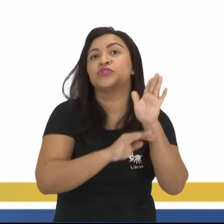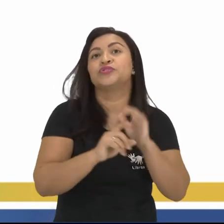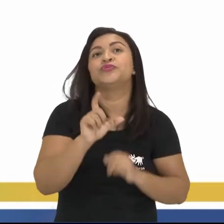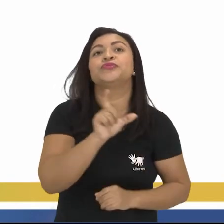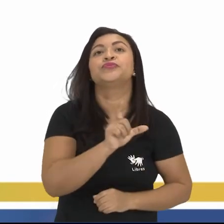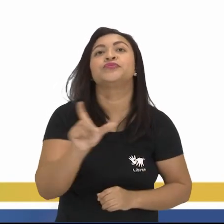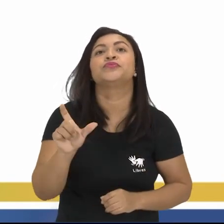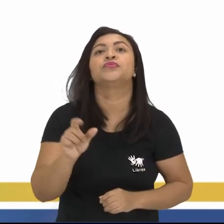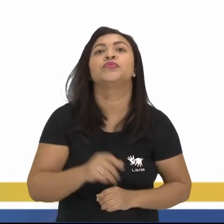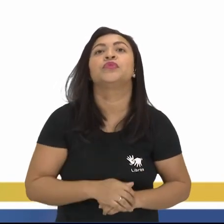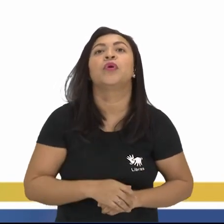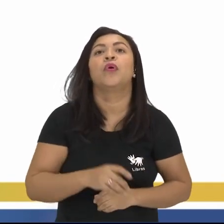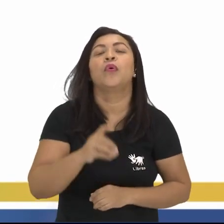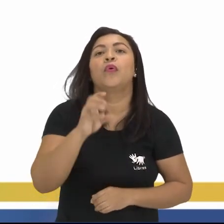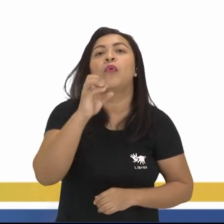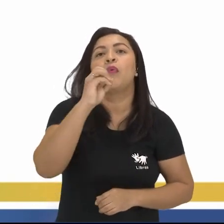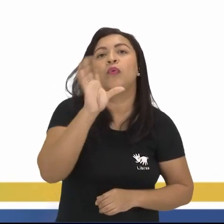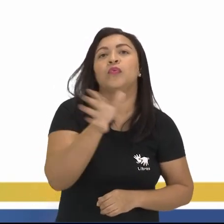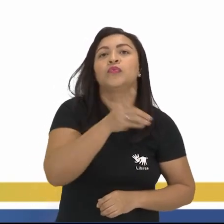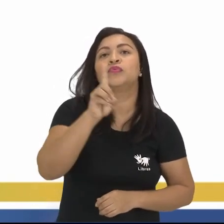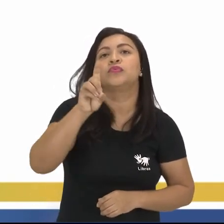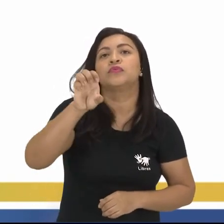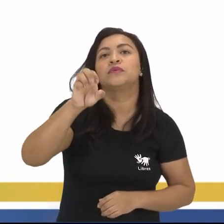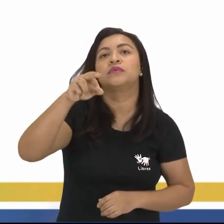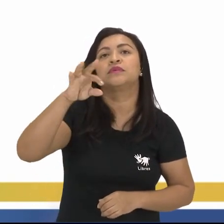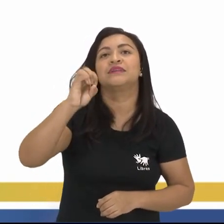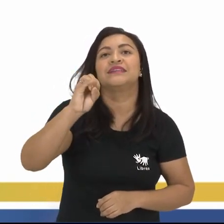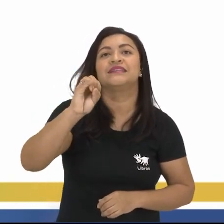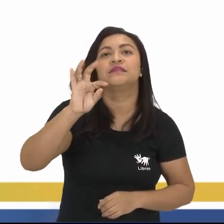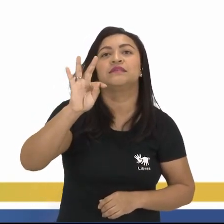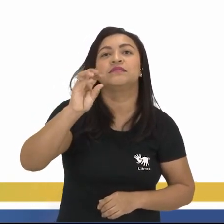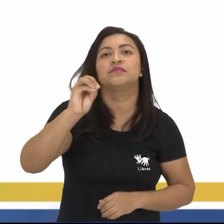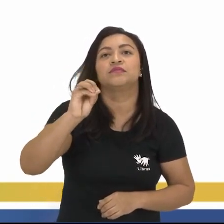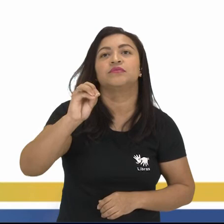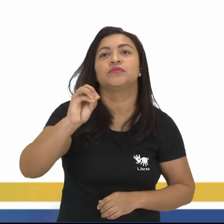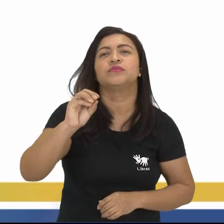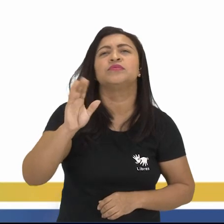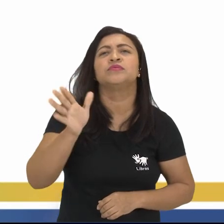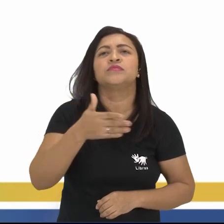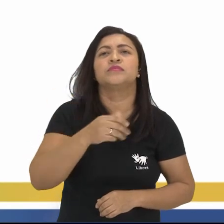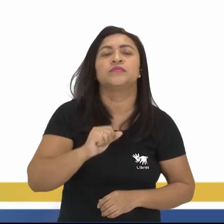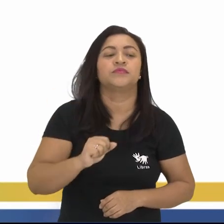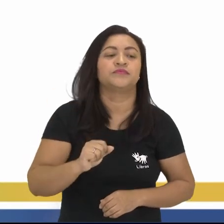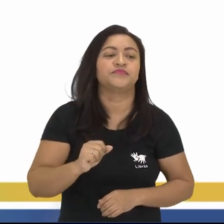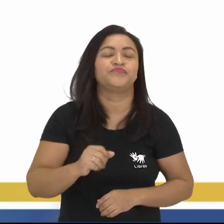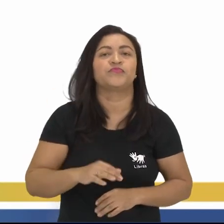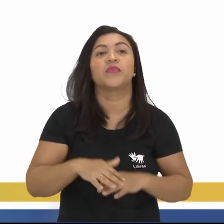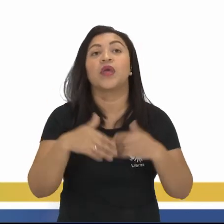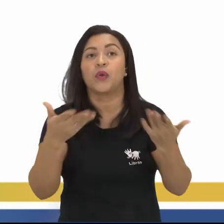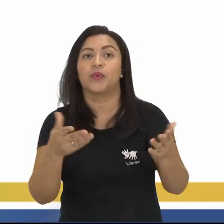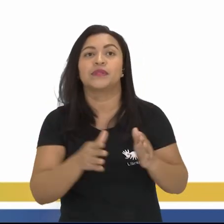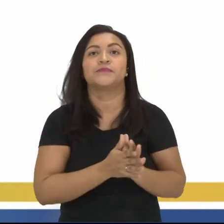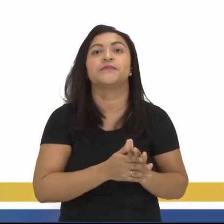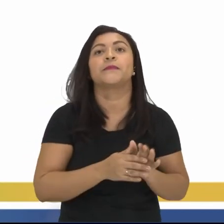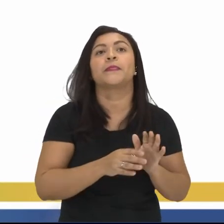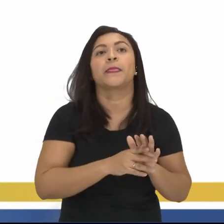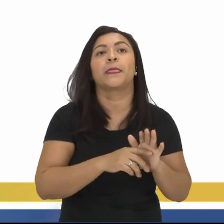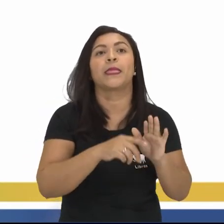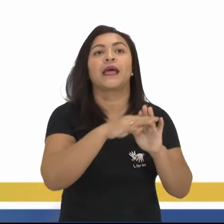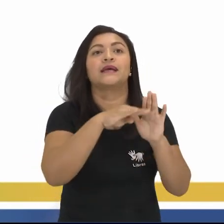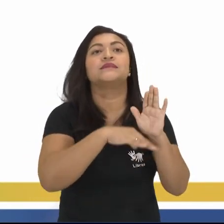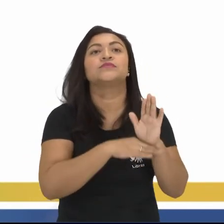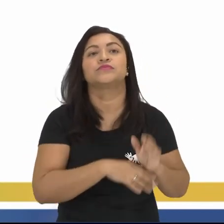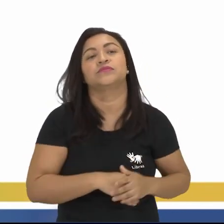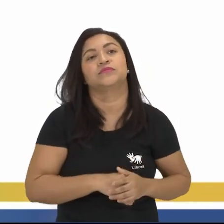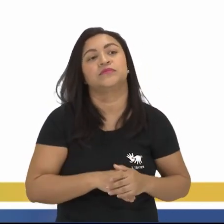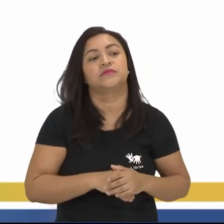que também é da autoria de Karl Marx. Vamos agora ao comando da questão e às assertivas?